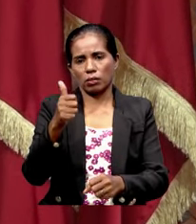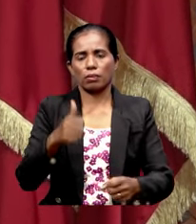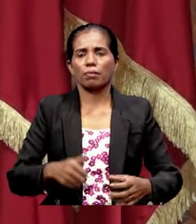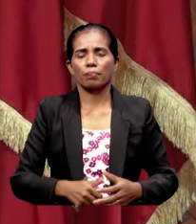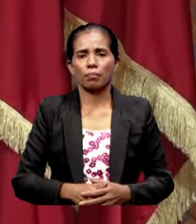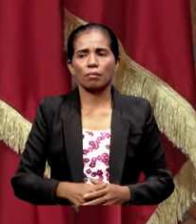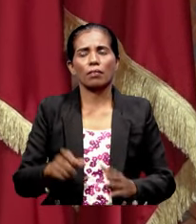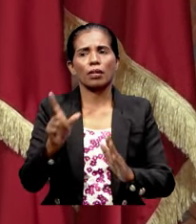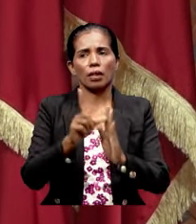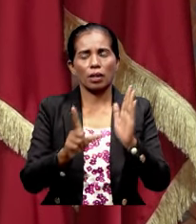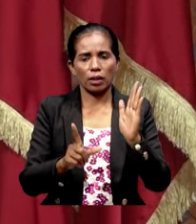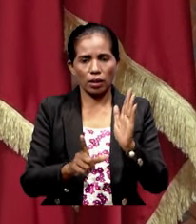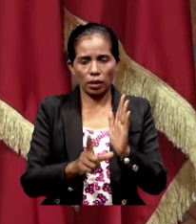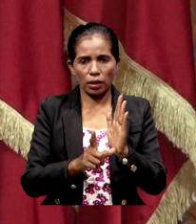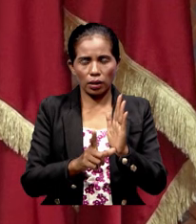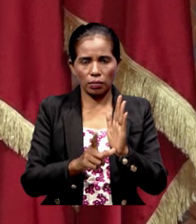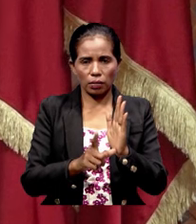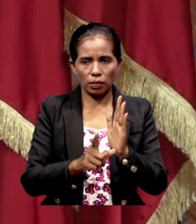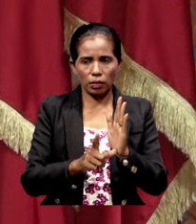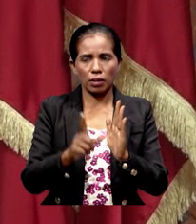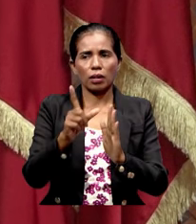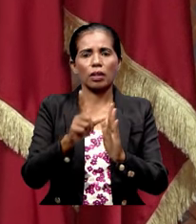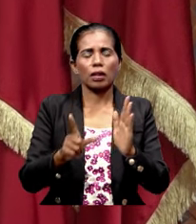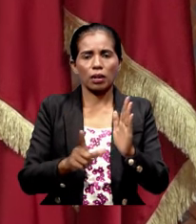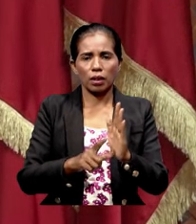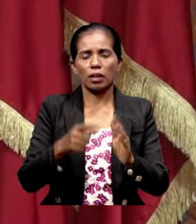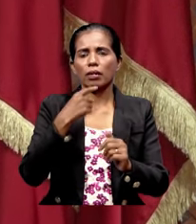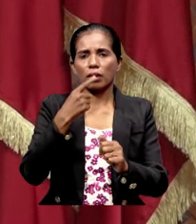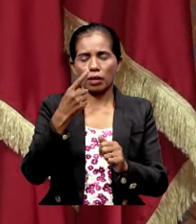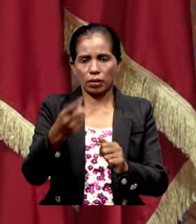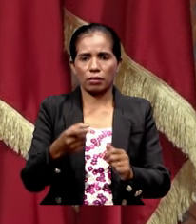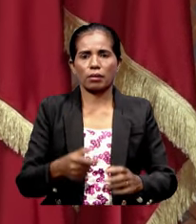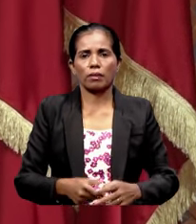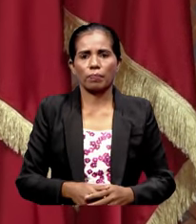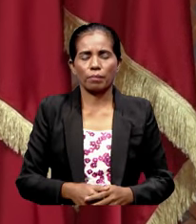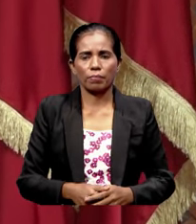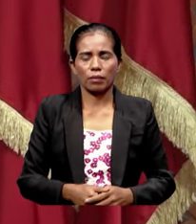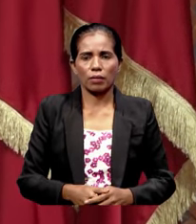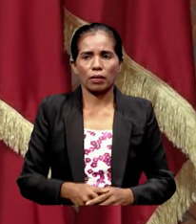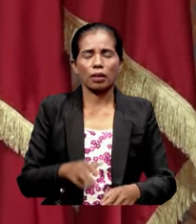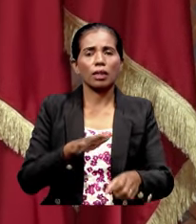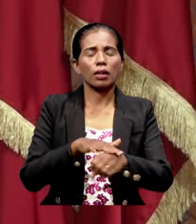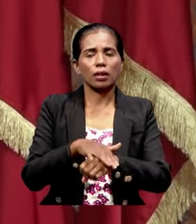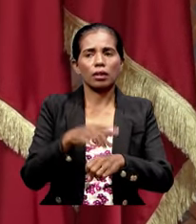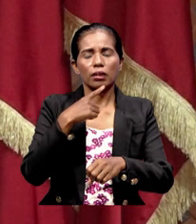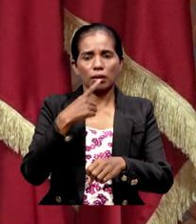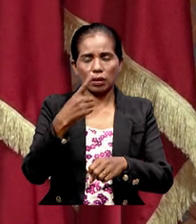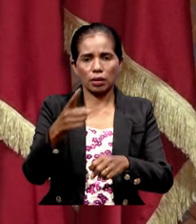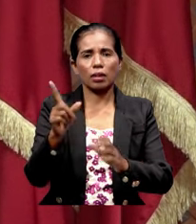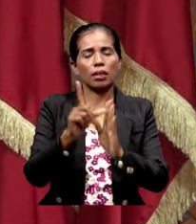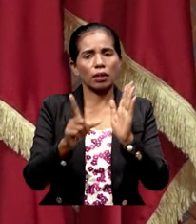E leímos, princípio leído, até tem, em inglês até tem, justice